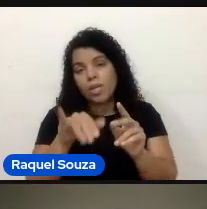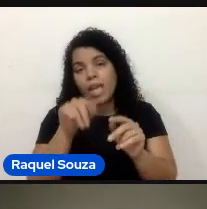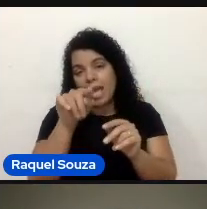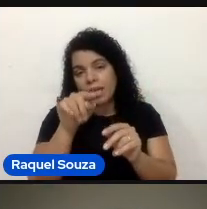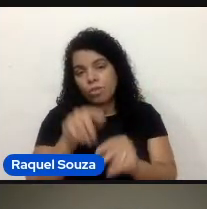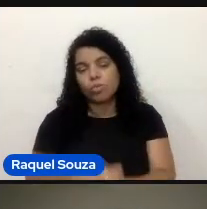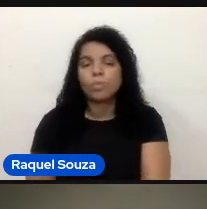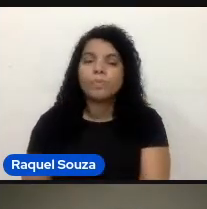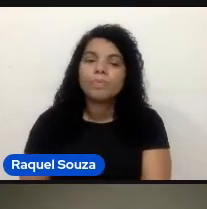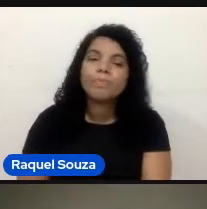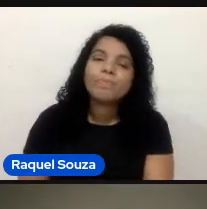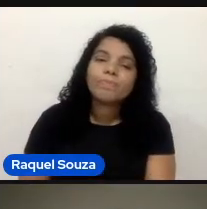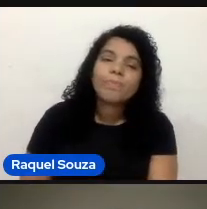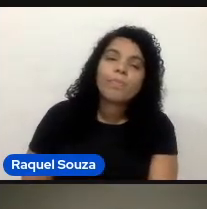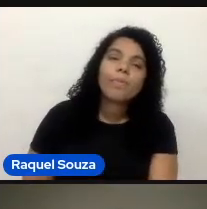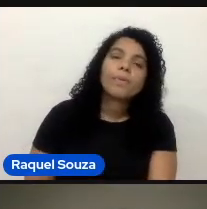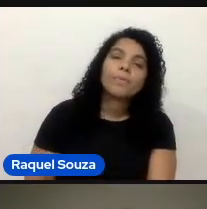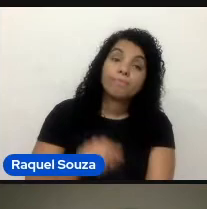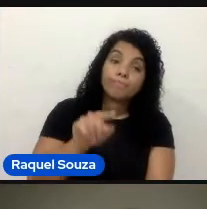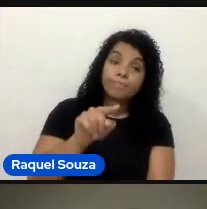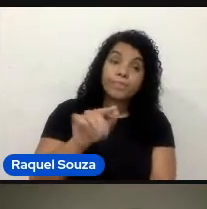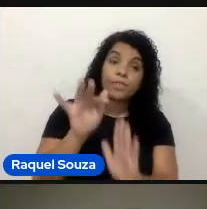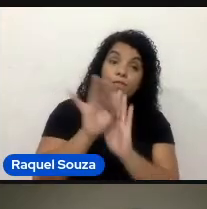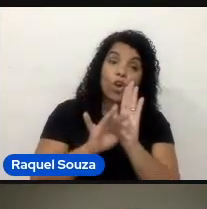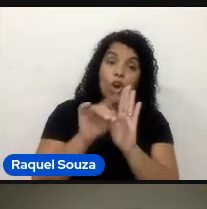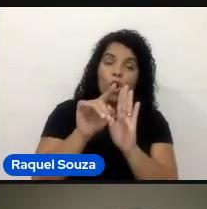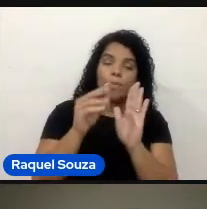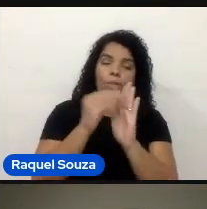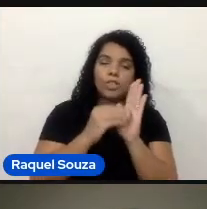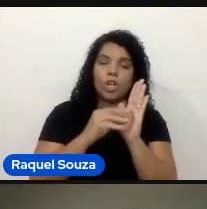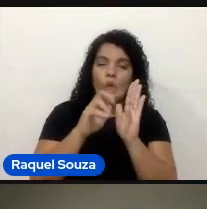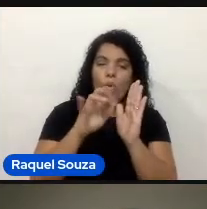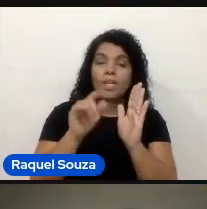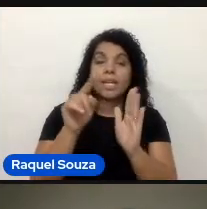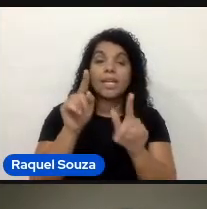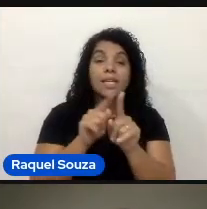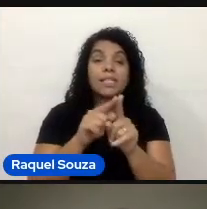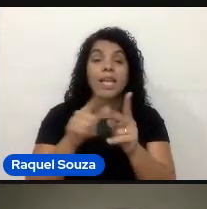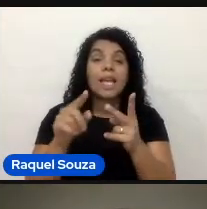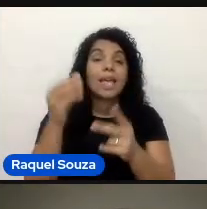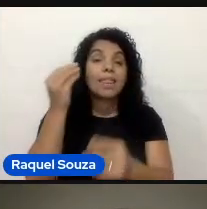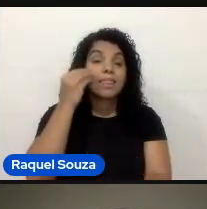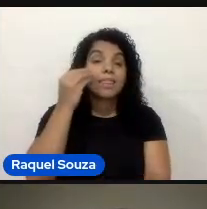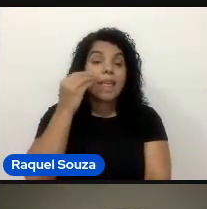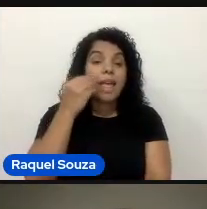Esse form aqui de login. E um teste para navbar